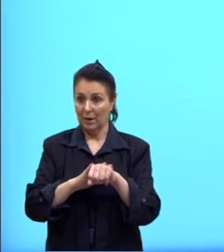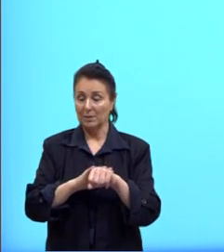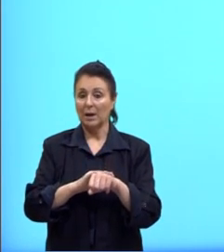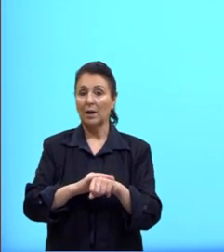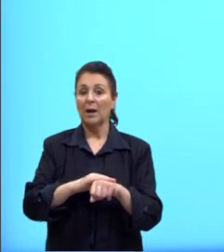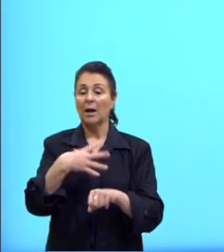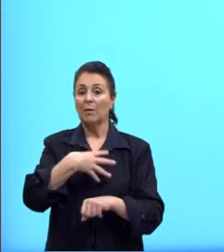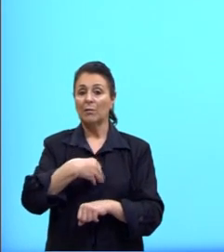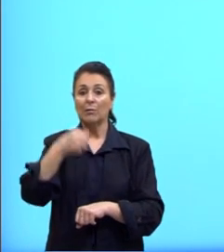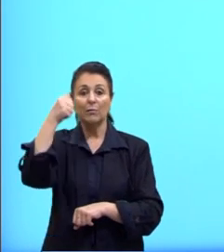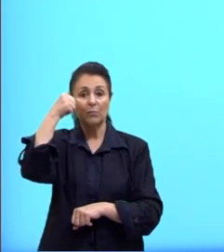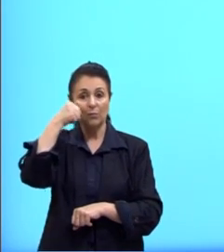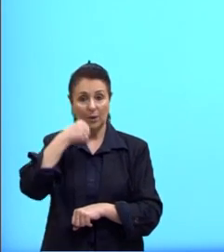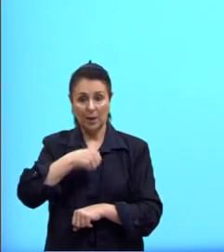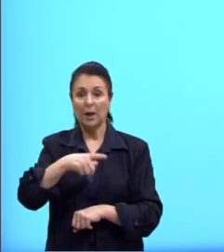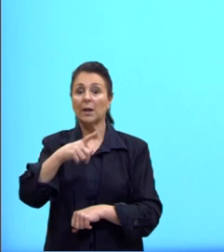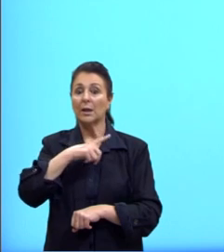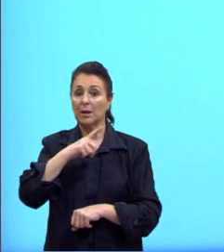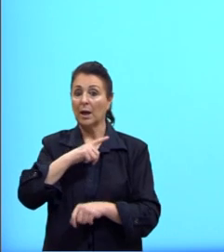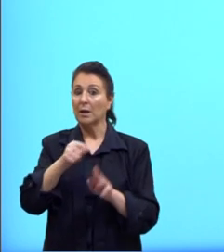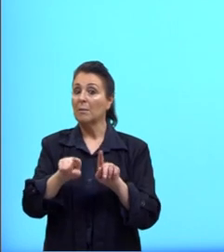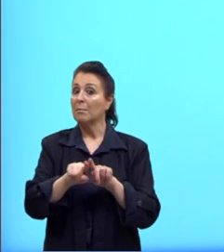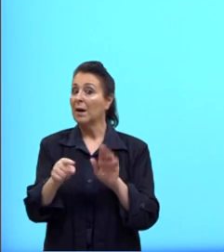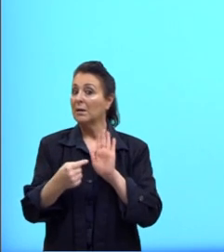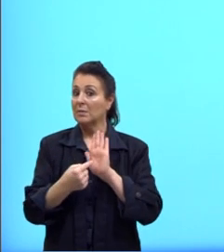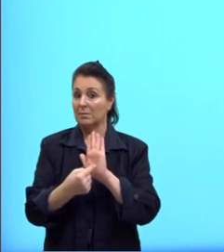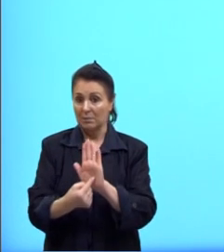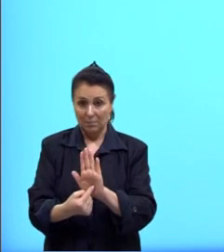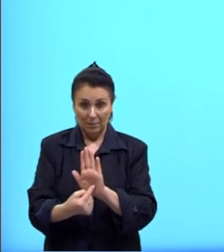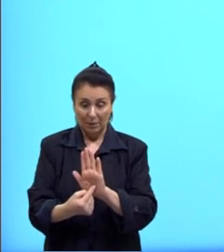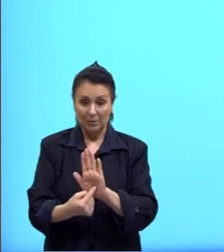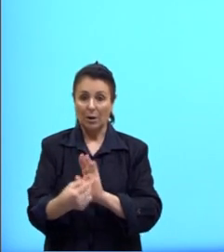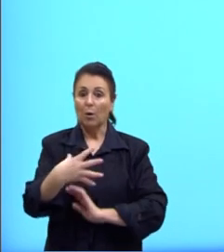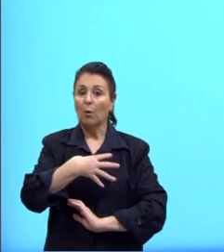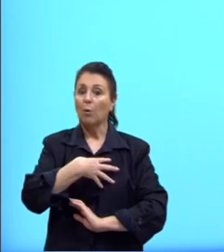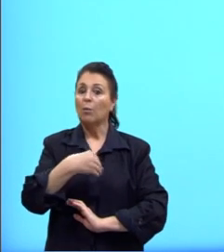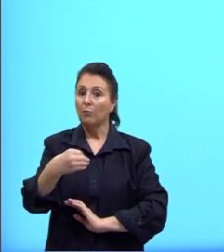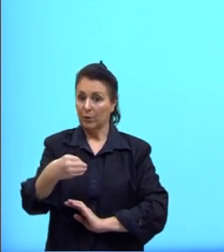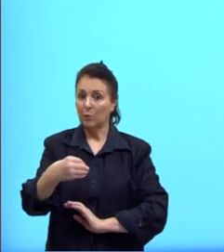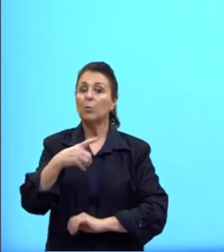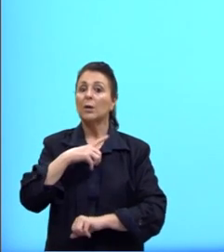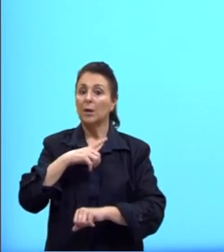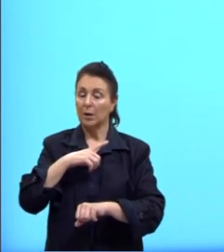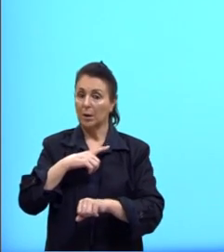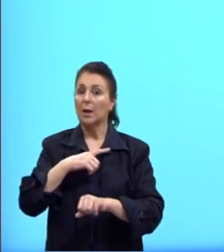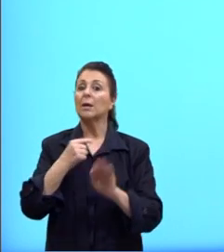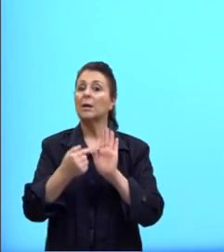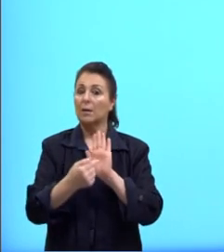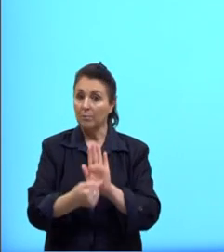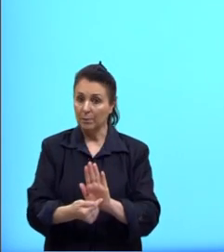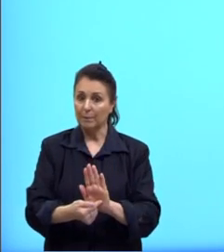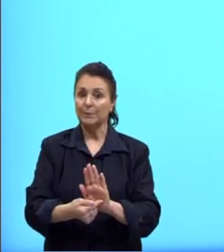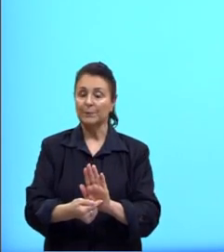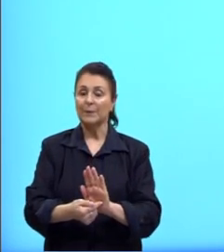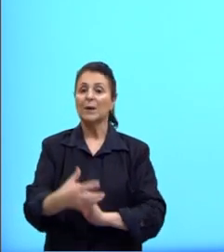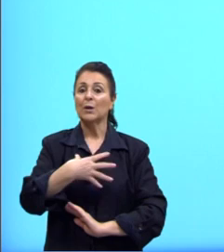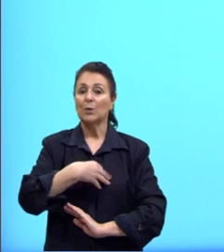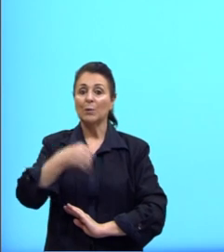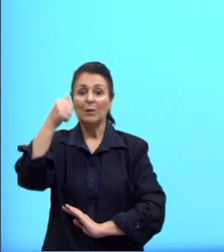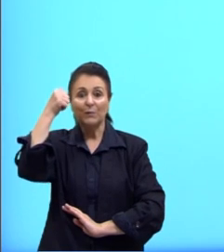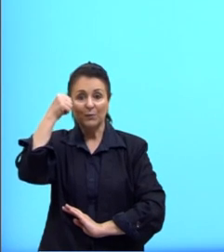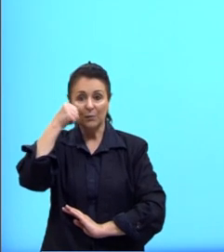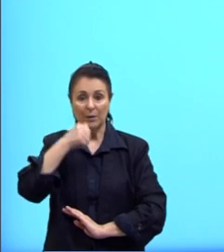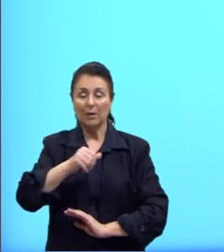filha portadora um filho hemofílico e uma filha